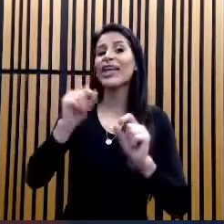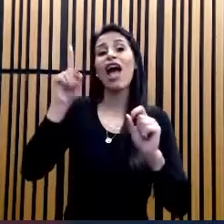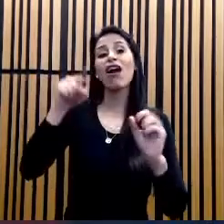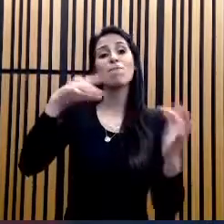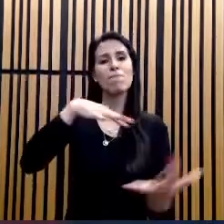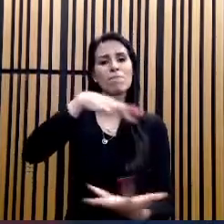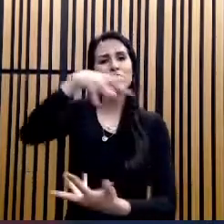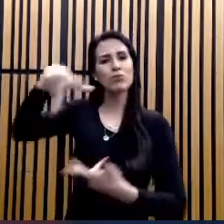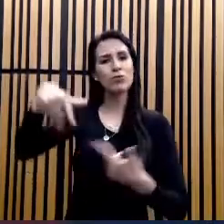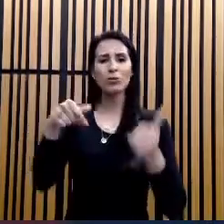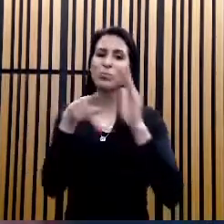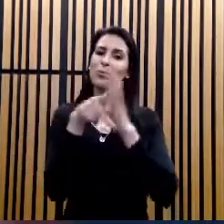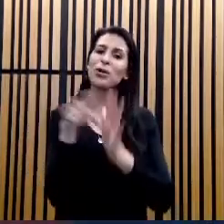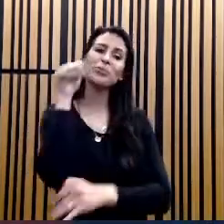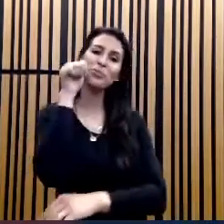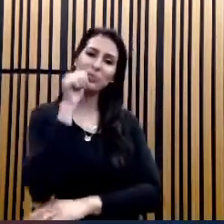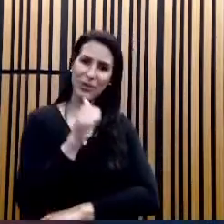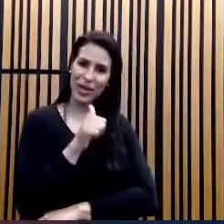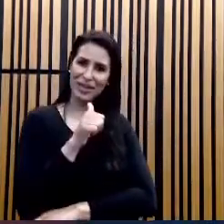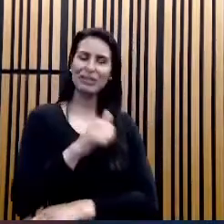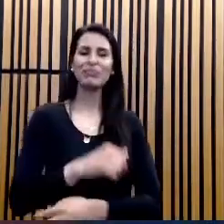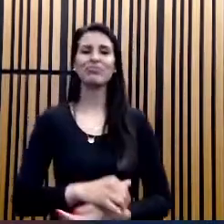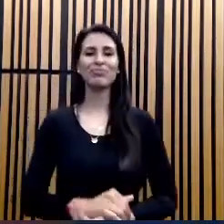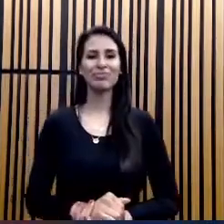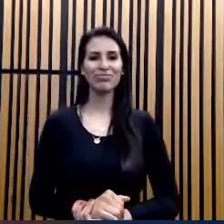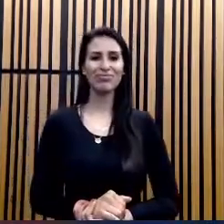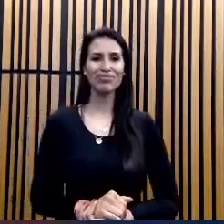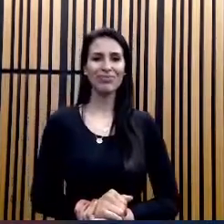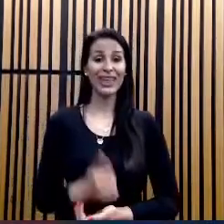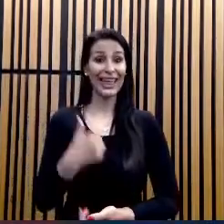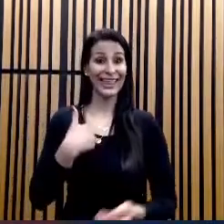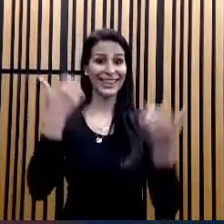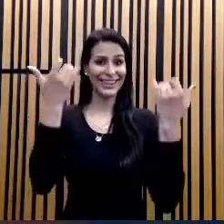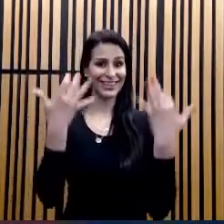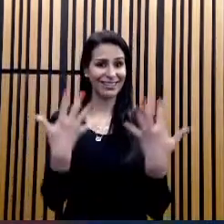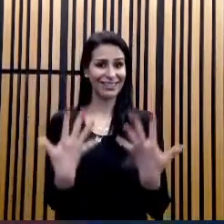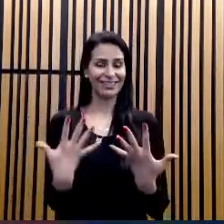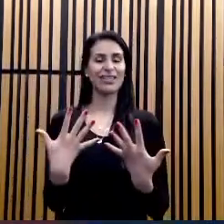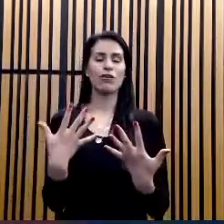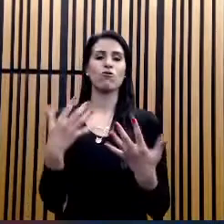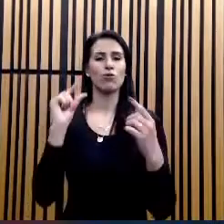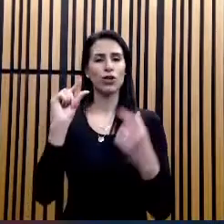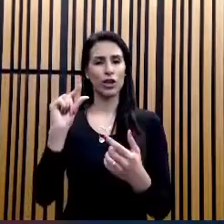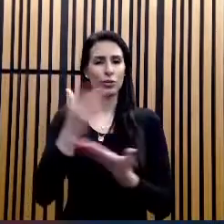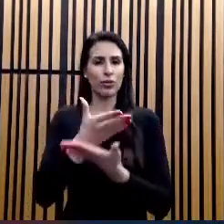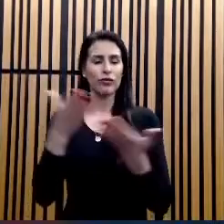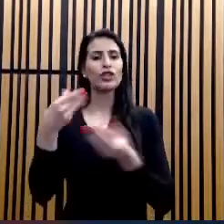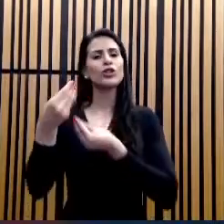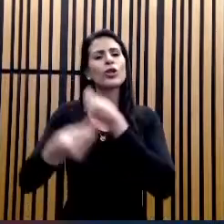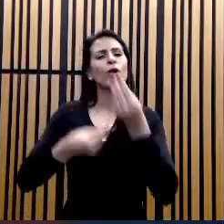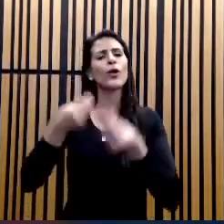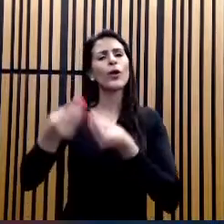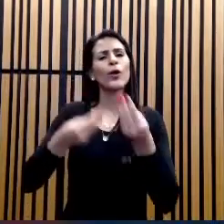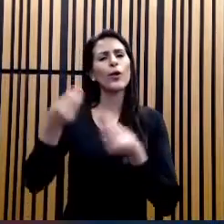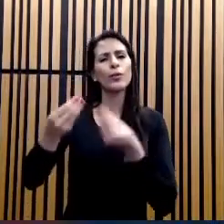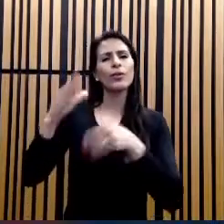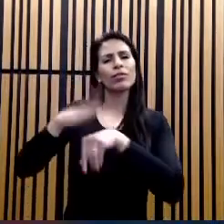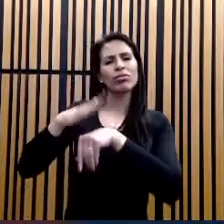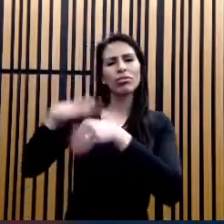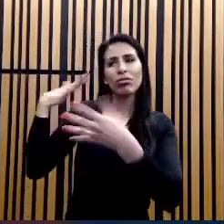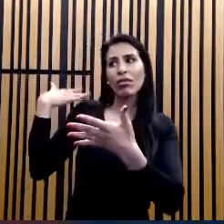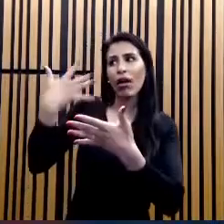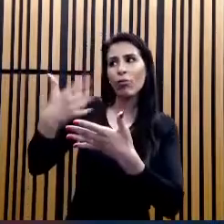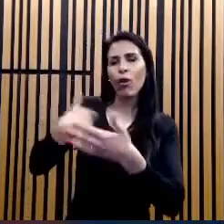as mulheres. O que, eu vou contar um pouquinho para vocês das transformações que aconteceram comigo no, nos últimos tempos,